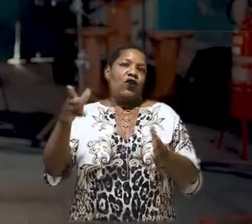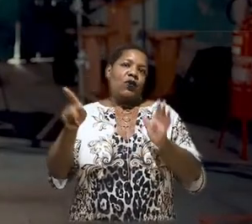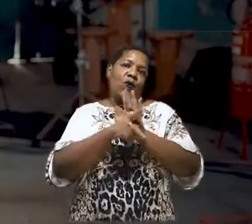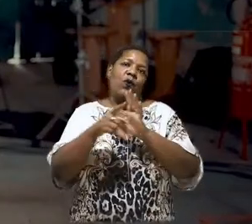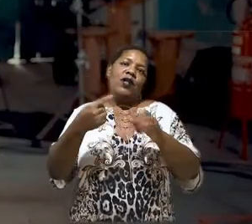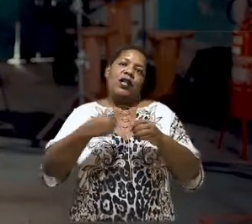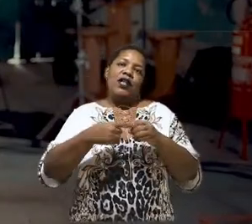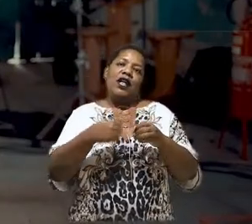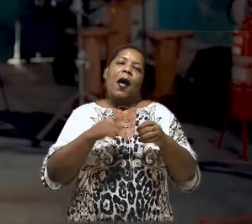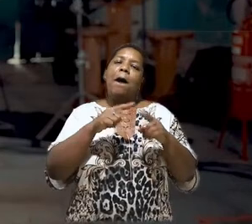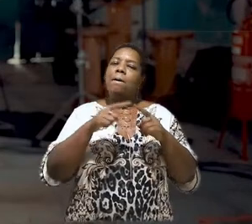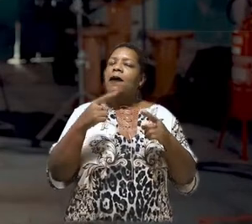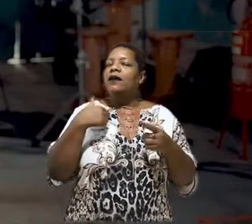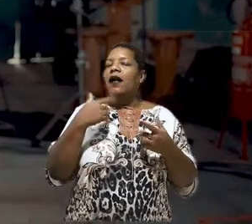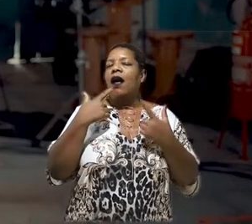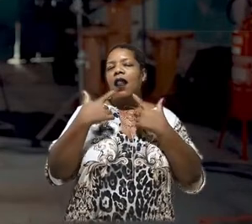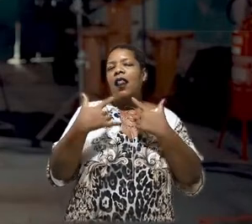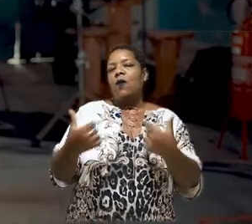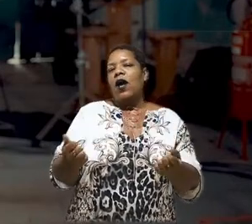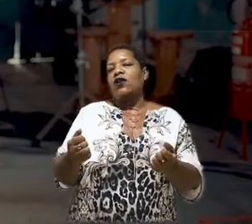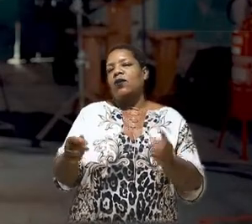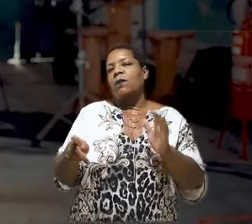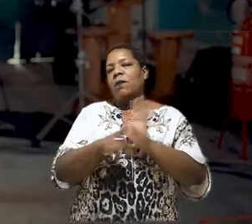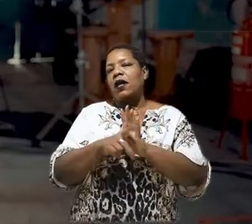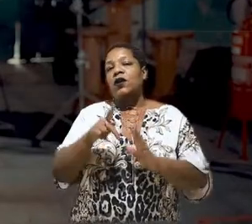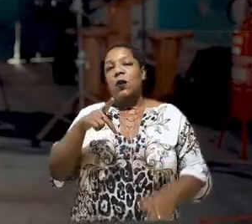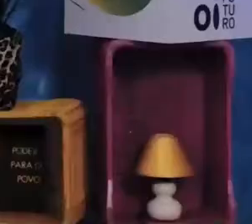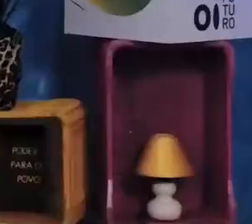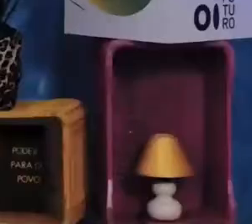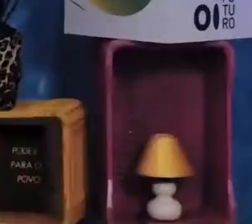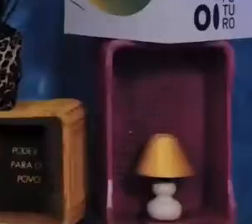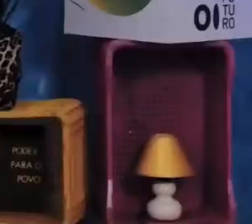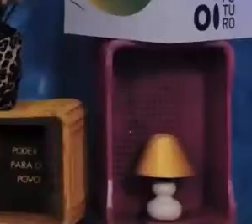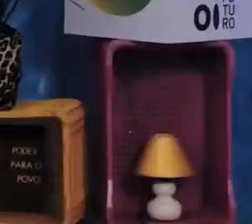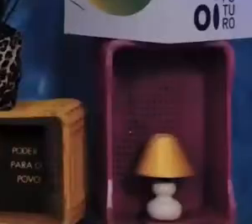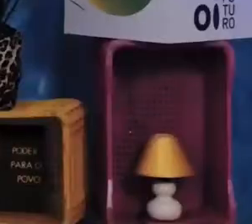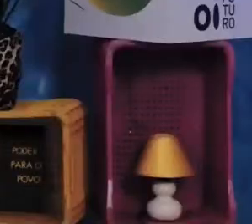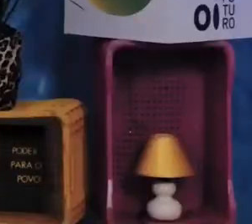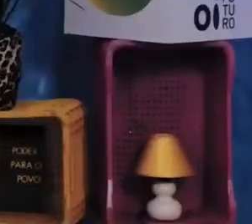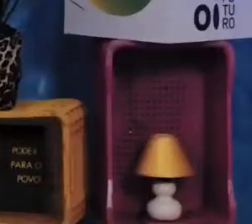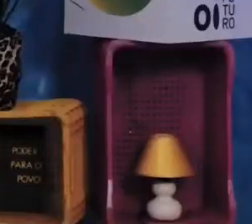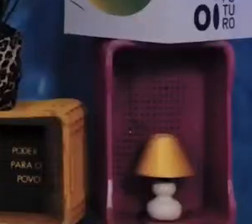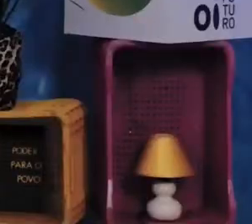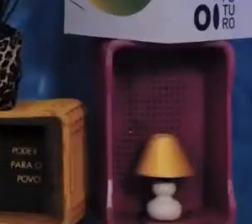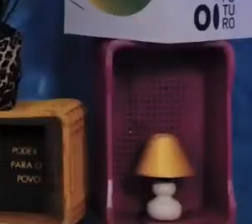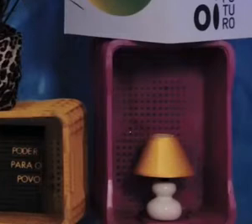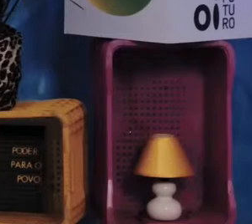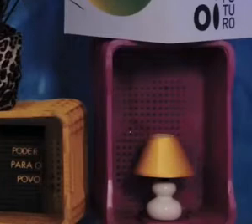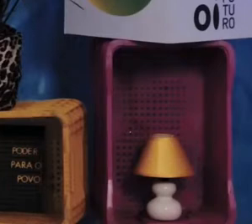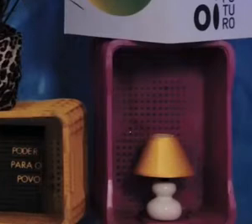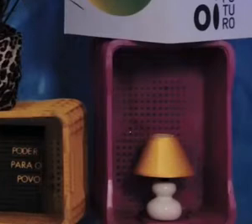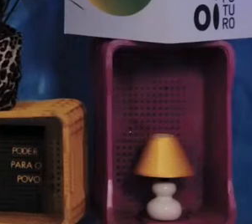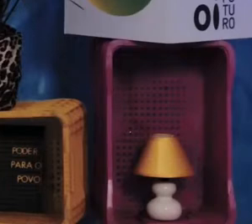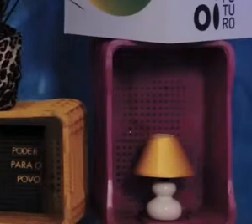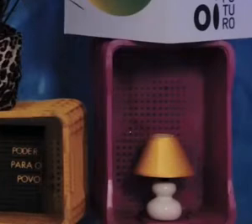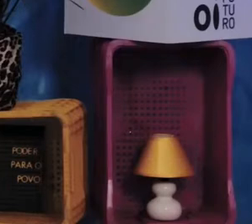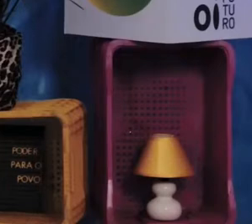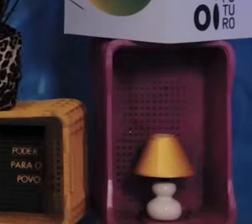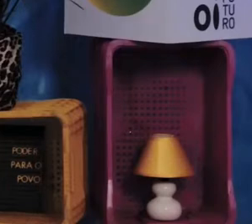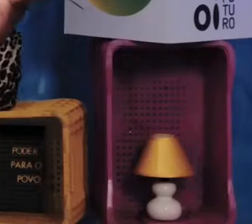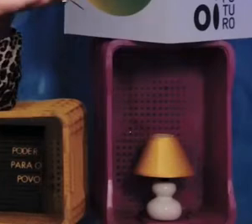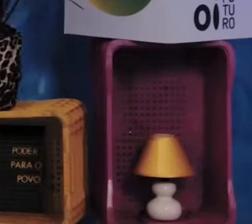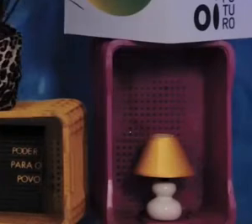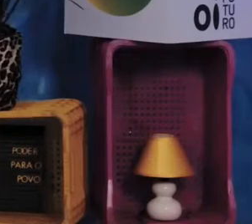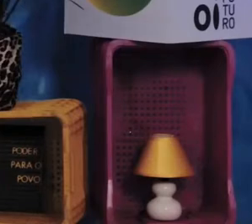pertencer cultural da nossa cidade mas que dá uma linguagem mais top do momento queremos saber agora desse artistas talentosos